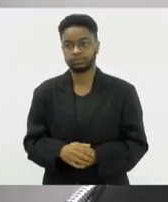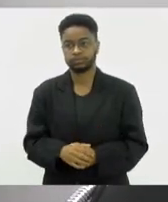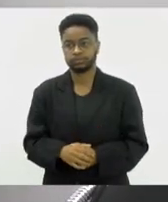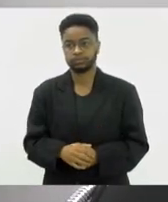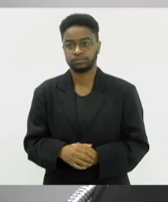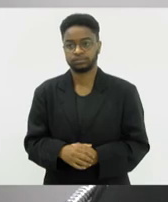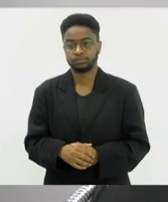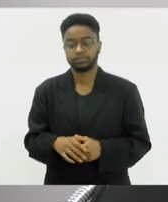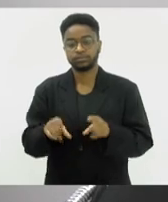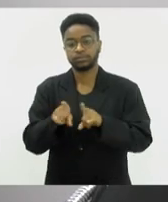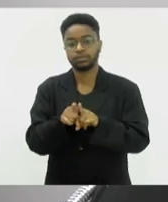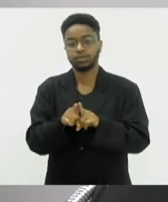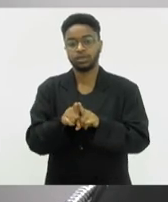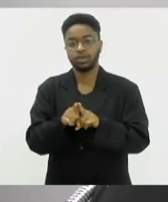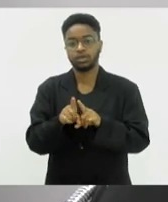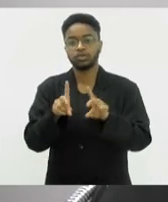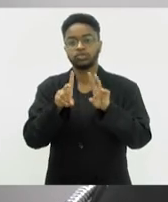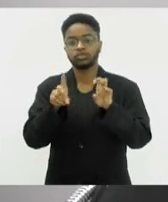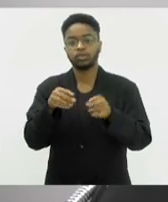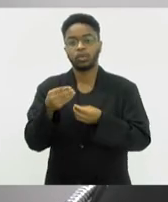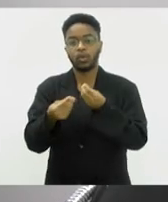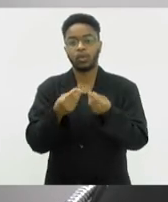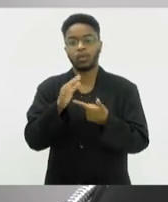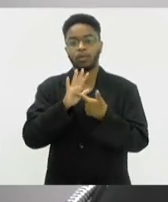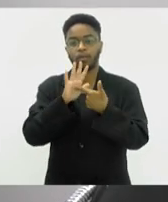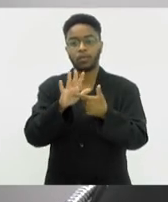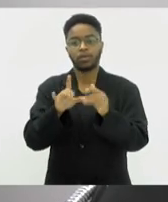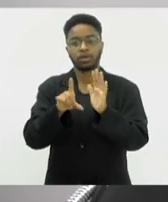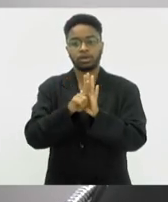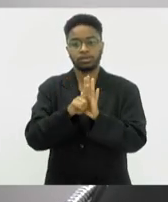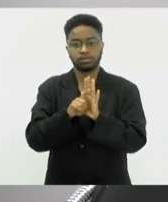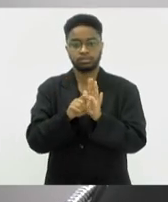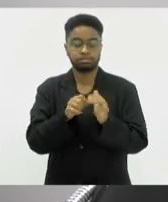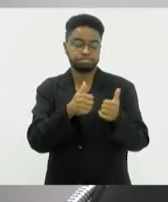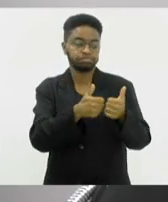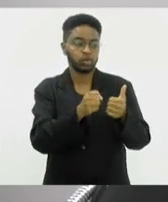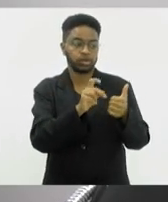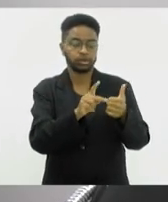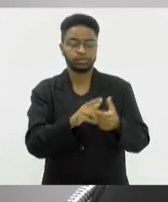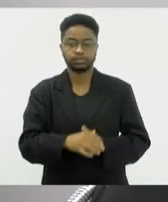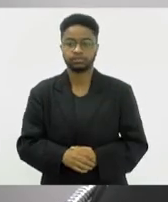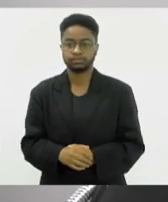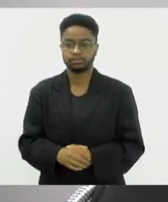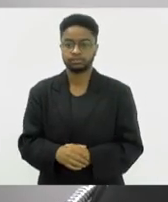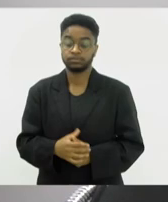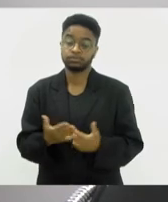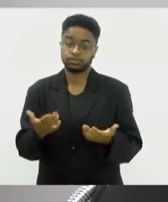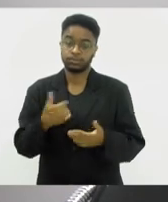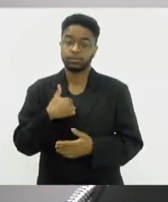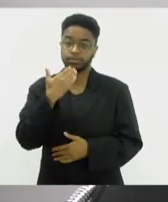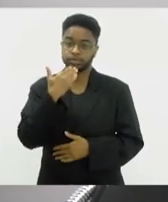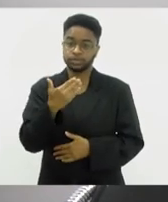inclusive sobre a forma de apresentação da mesma. Tá bom. Tá. Mas só pediu vista.